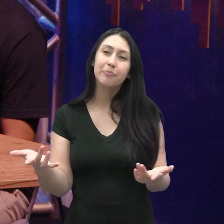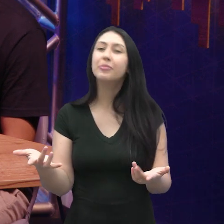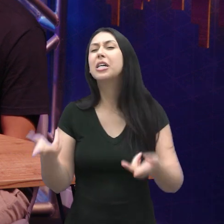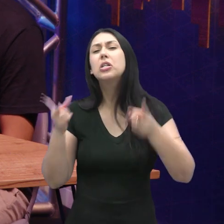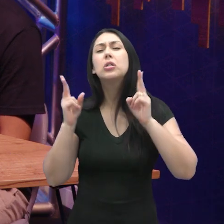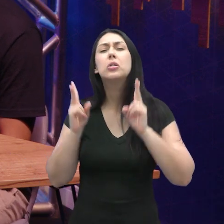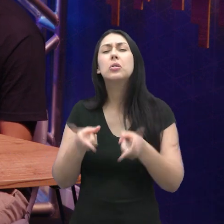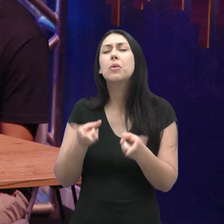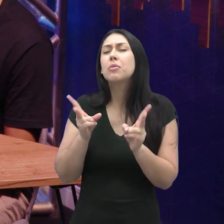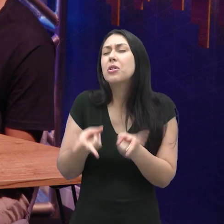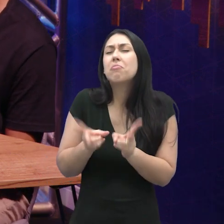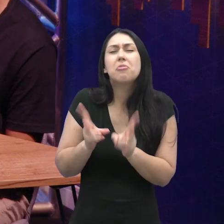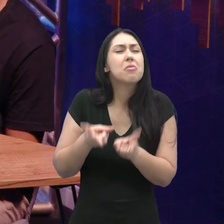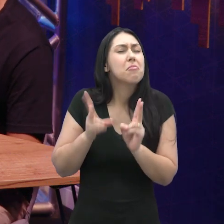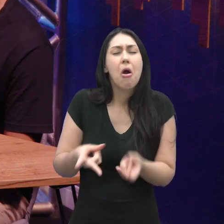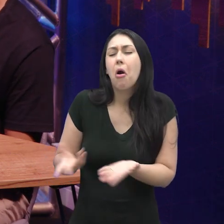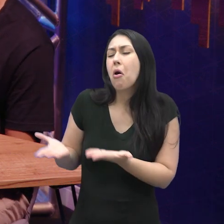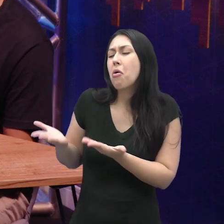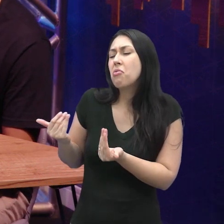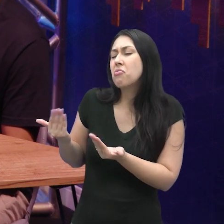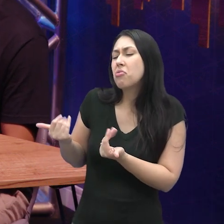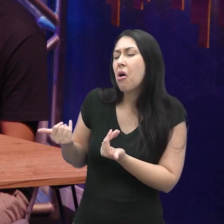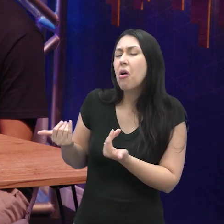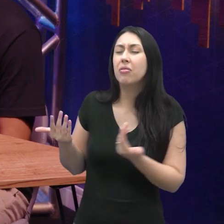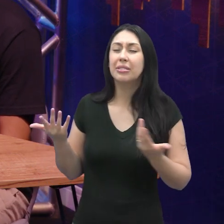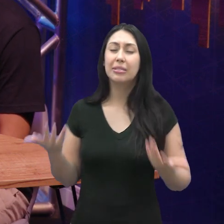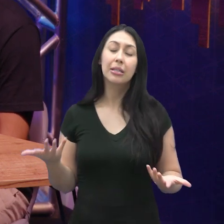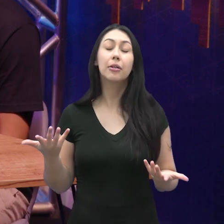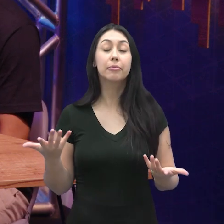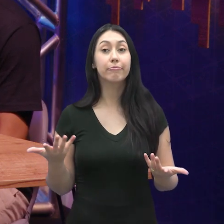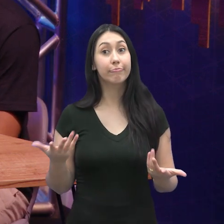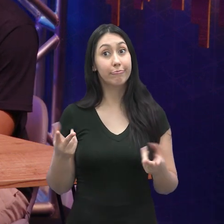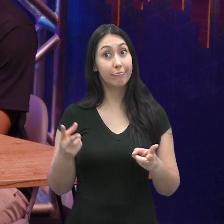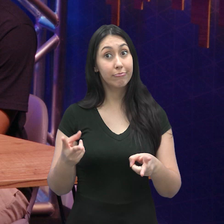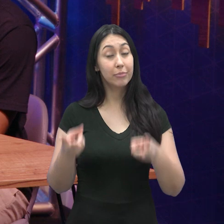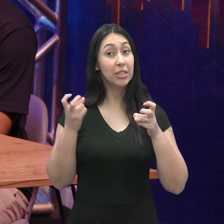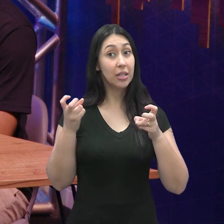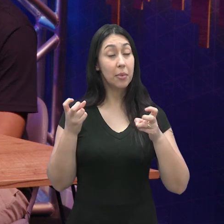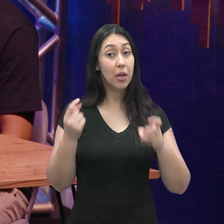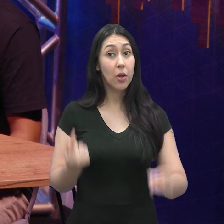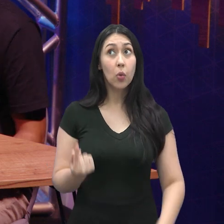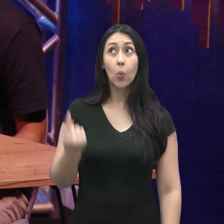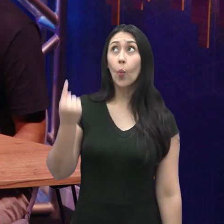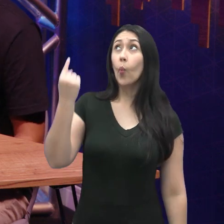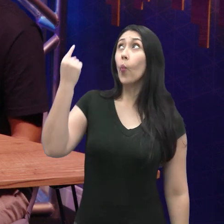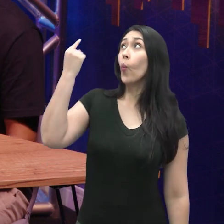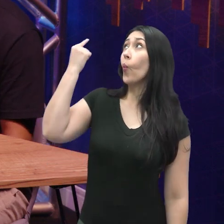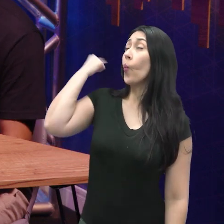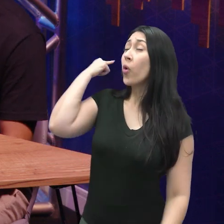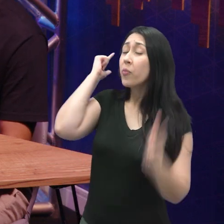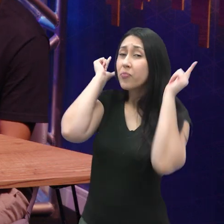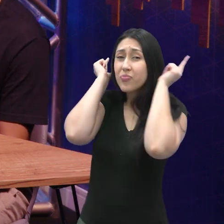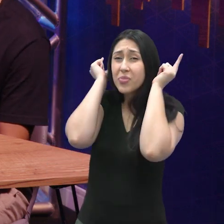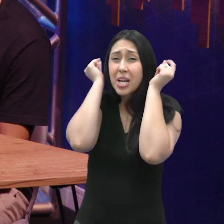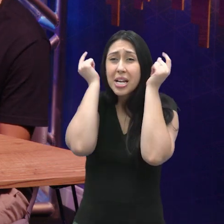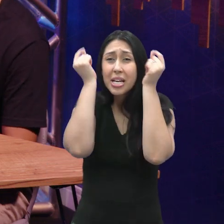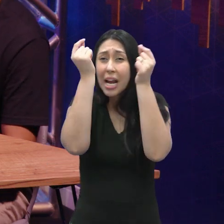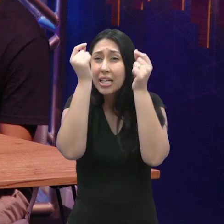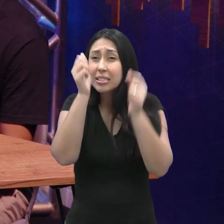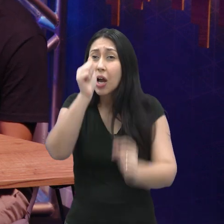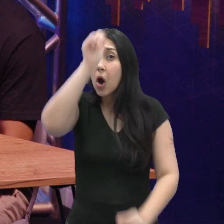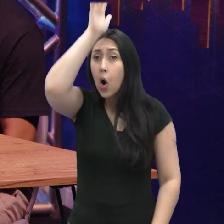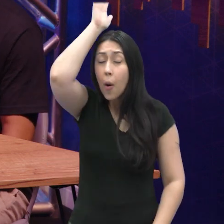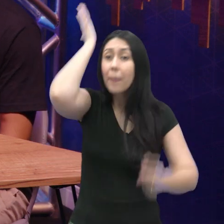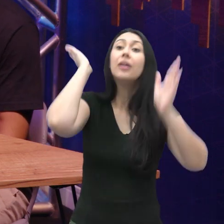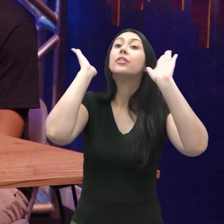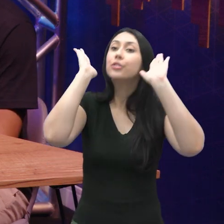Para voltar a ser jovem e tudo mais. Então, para você ver, desde lá, Grécia, Roma Antiga,